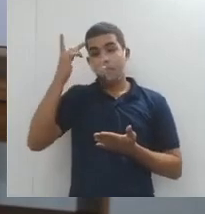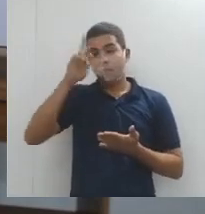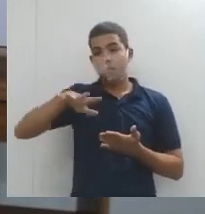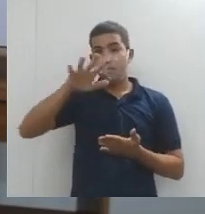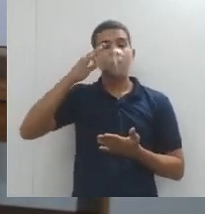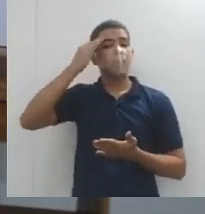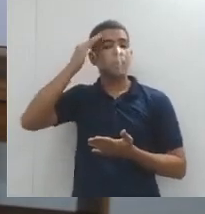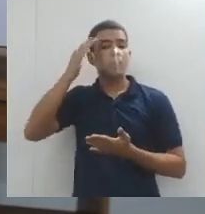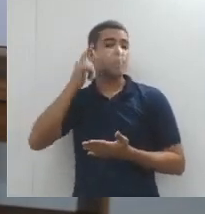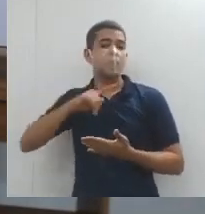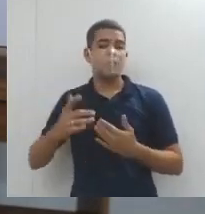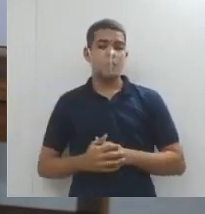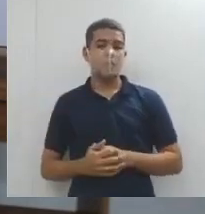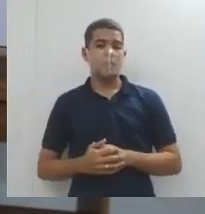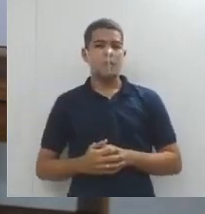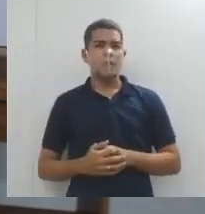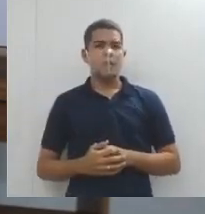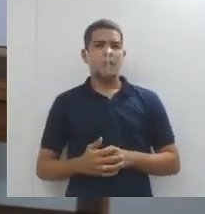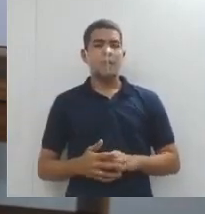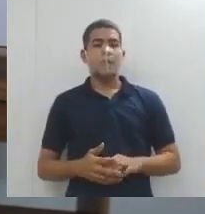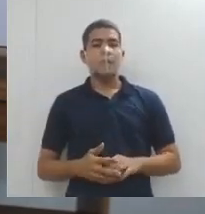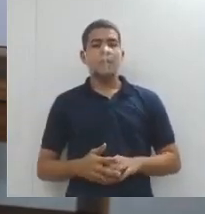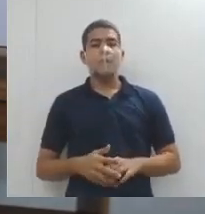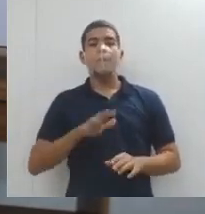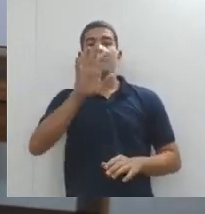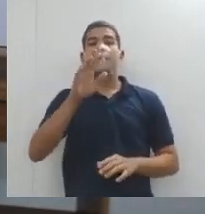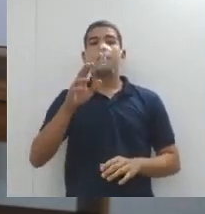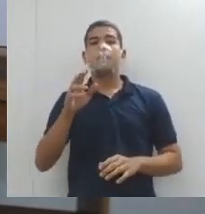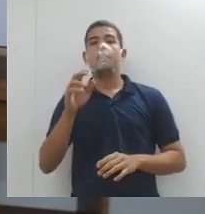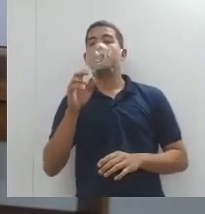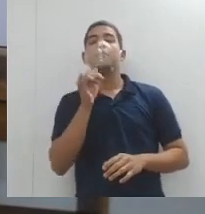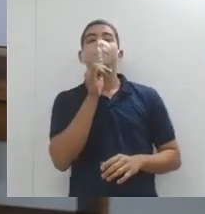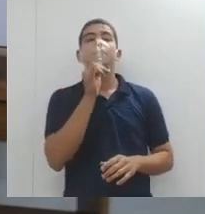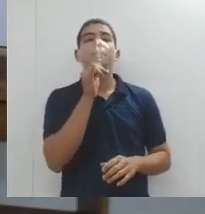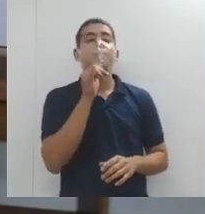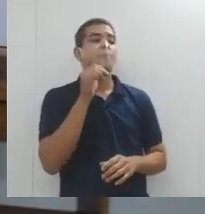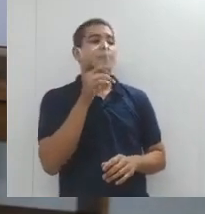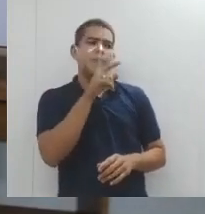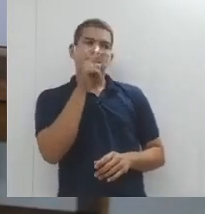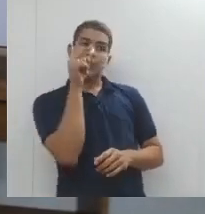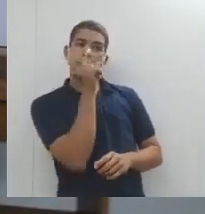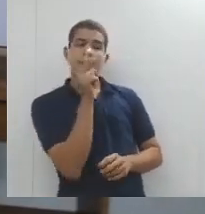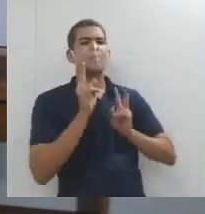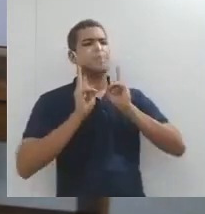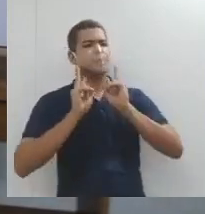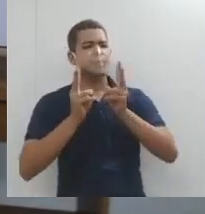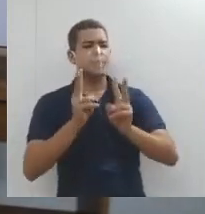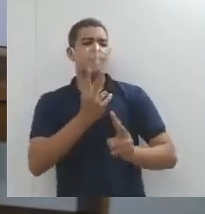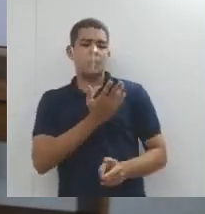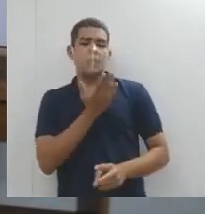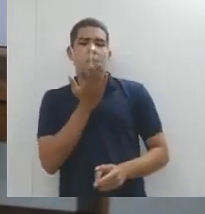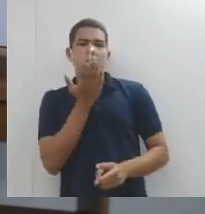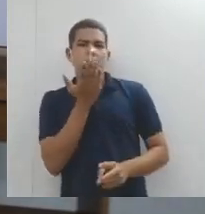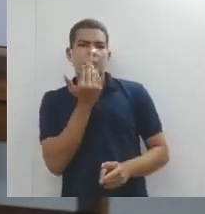tá? Agora, quando eu digo ela sempre come e